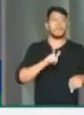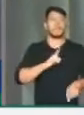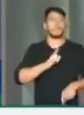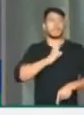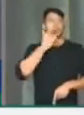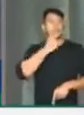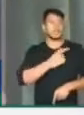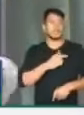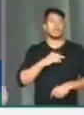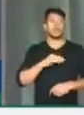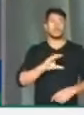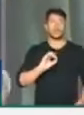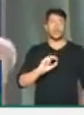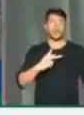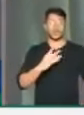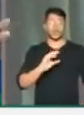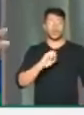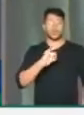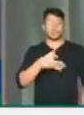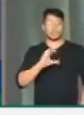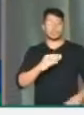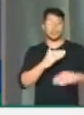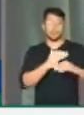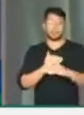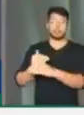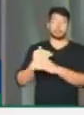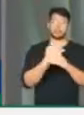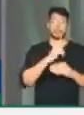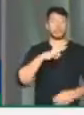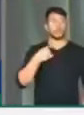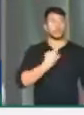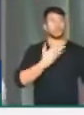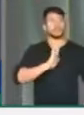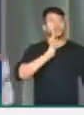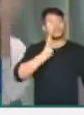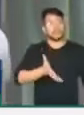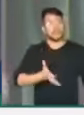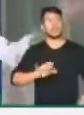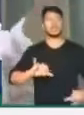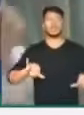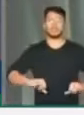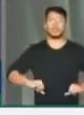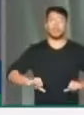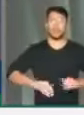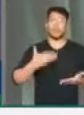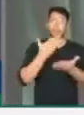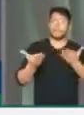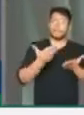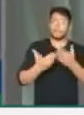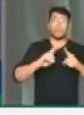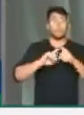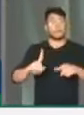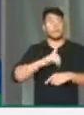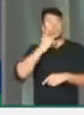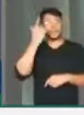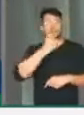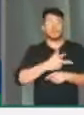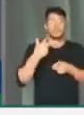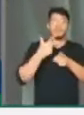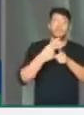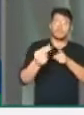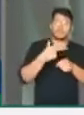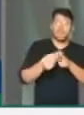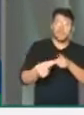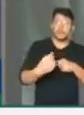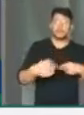casa, que sofremos muitas derrotas junto com o povo brasileiro, mas tivemos também muitas vitórias, inclusive na derrota,